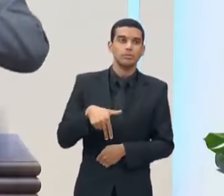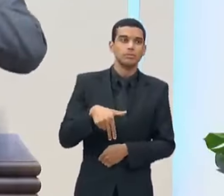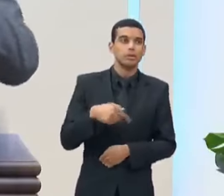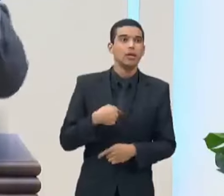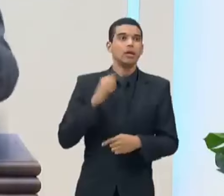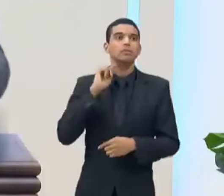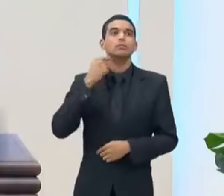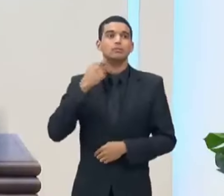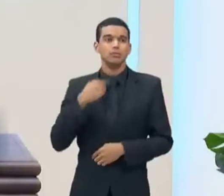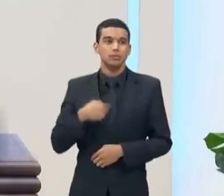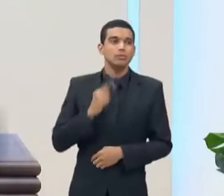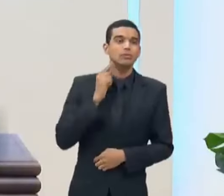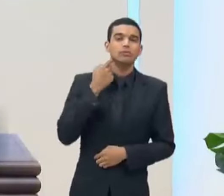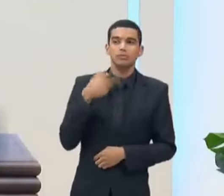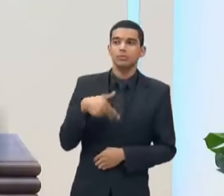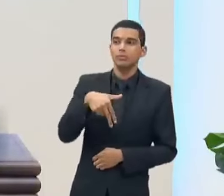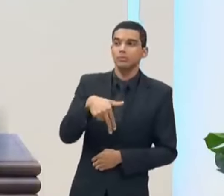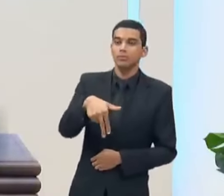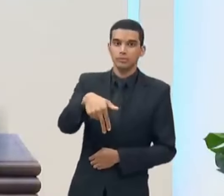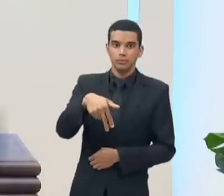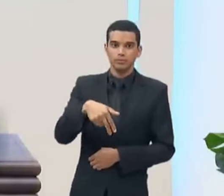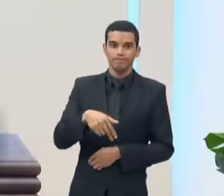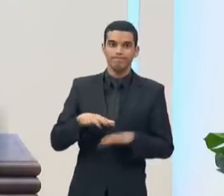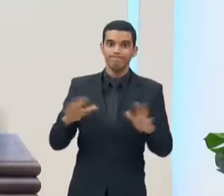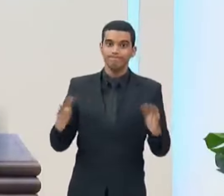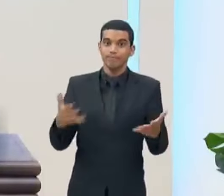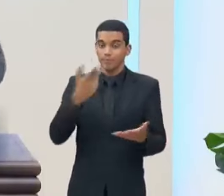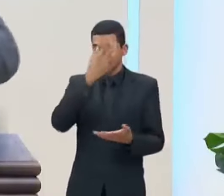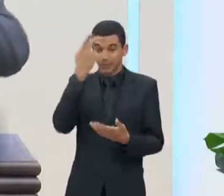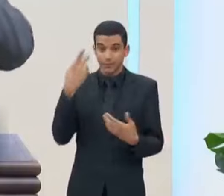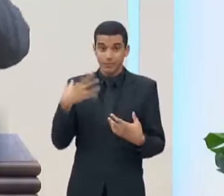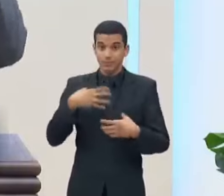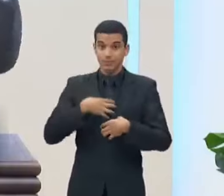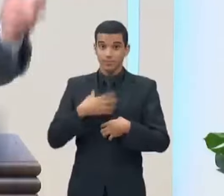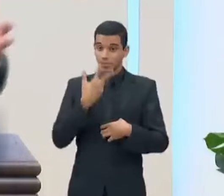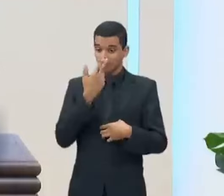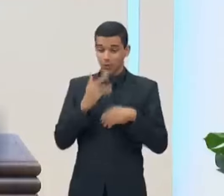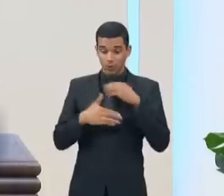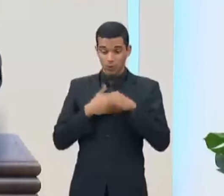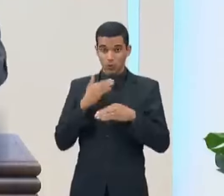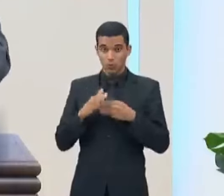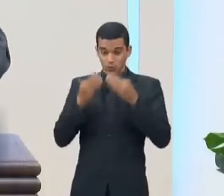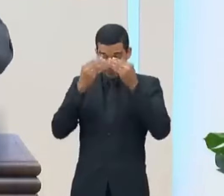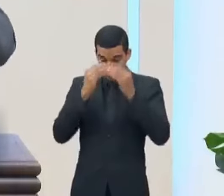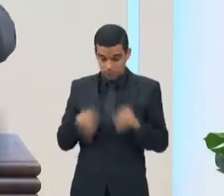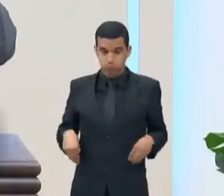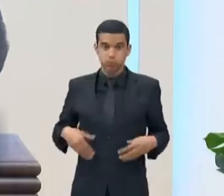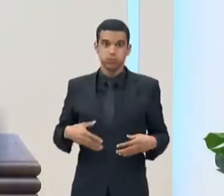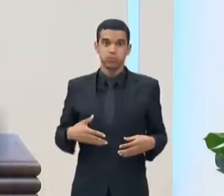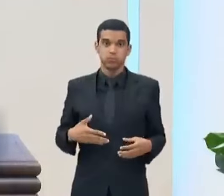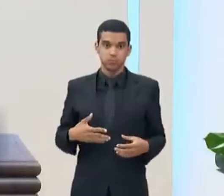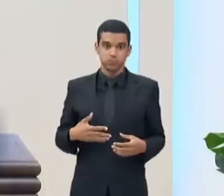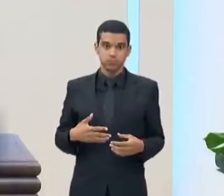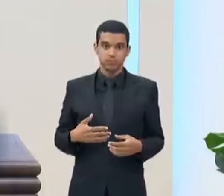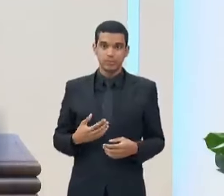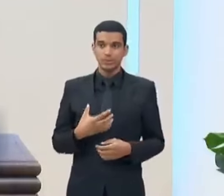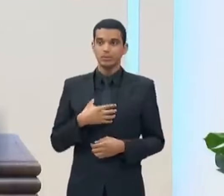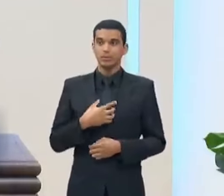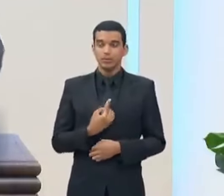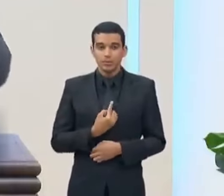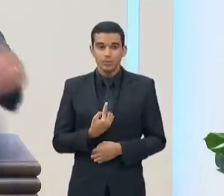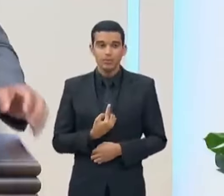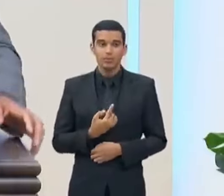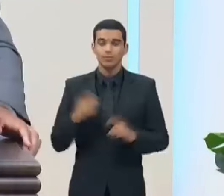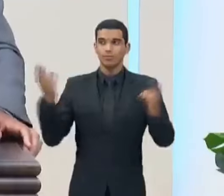era completamente destruído, não é? Conviver com a solidão, conviver com o desprezo,